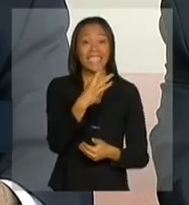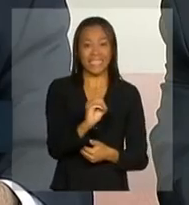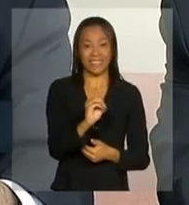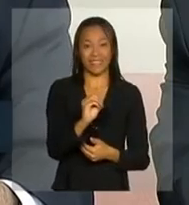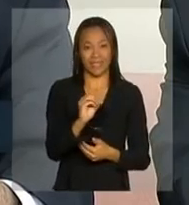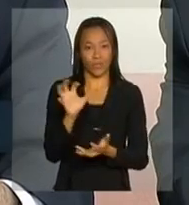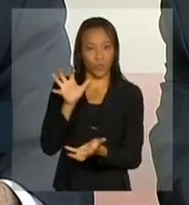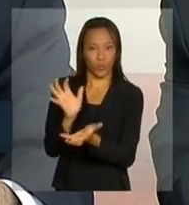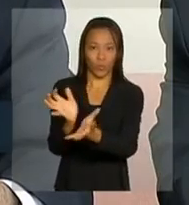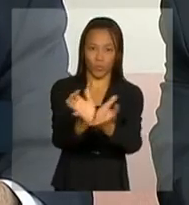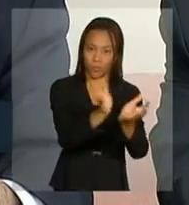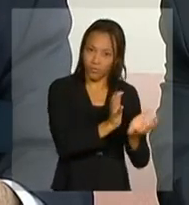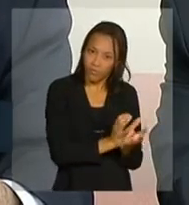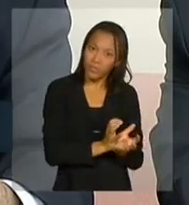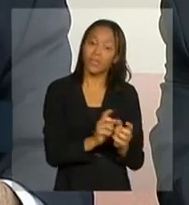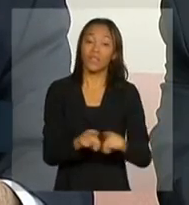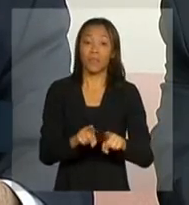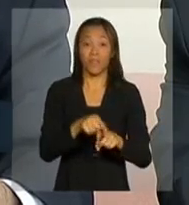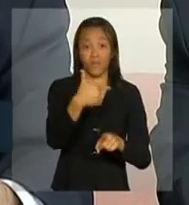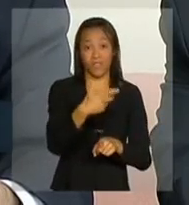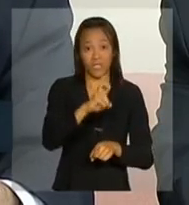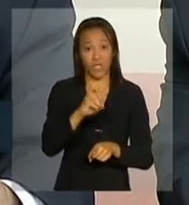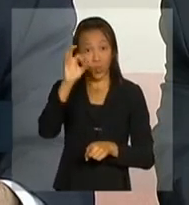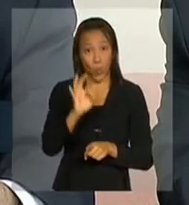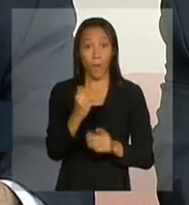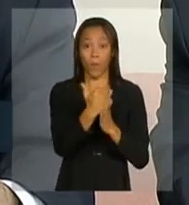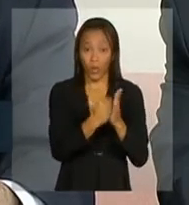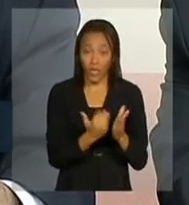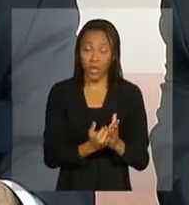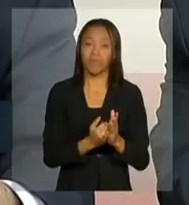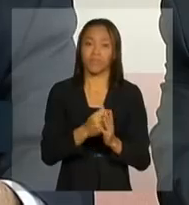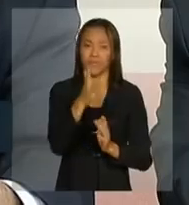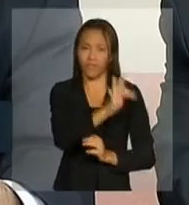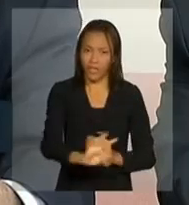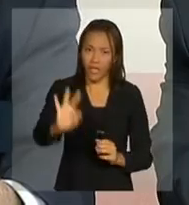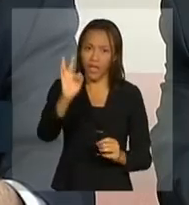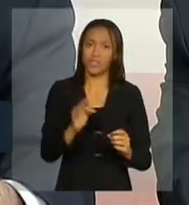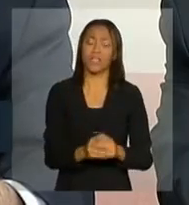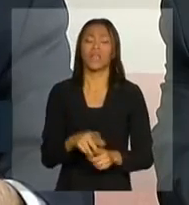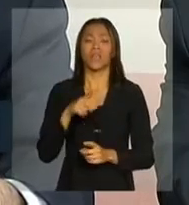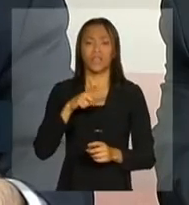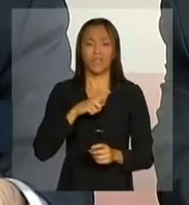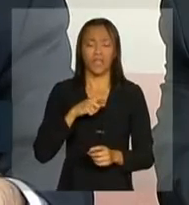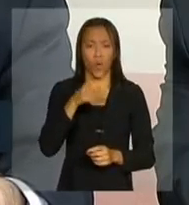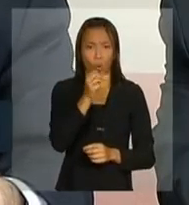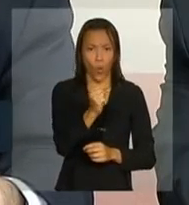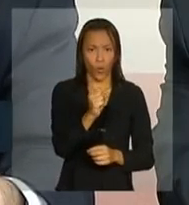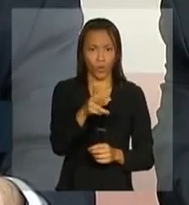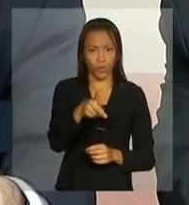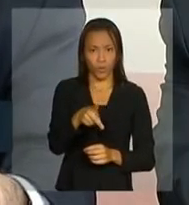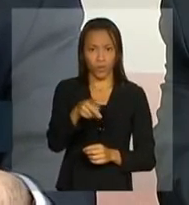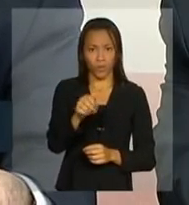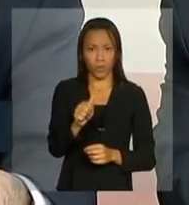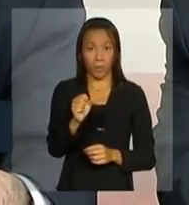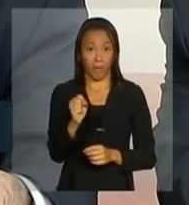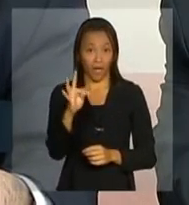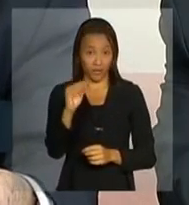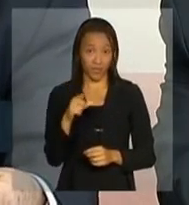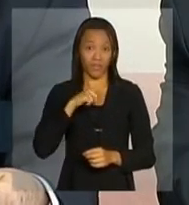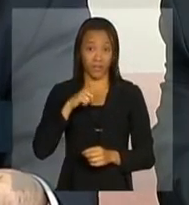fazem parte de 25 programas. federais com oitos com oito pastas que são as que estão aqui hoje